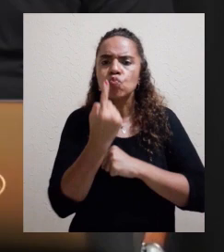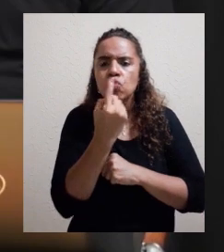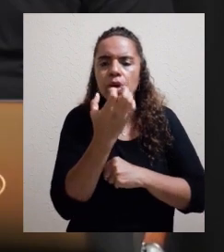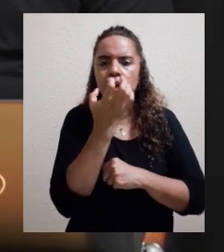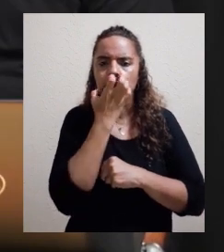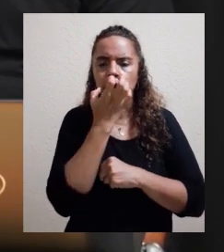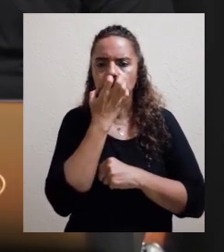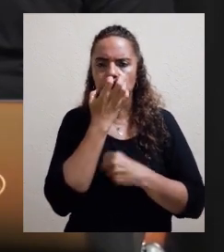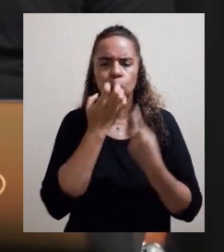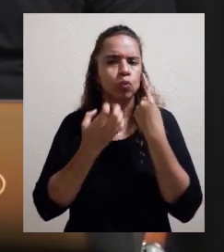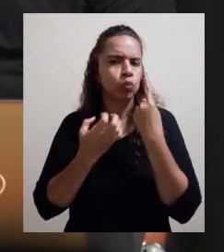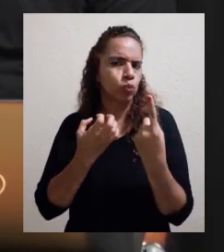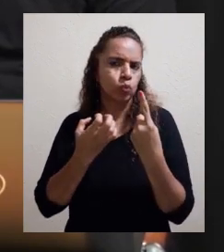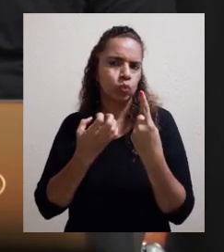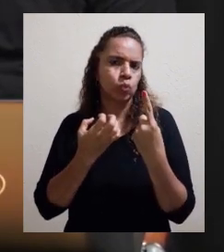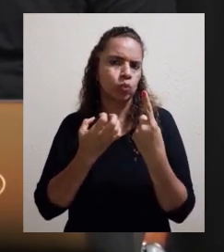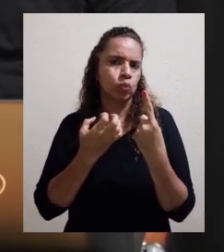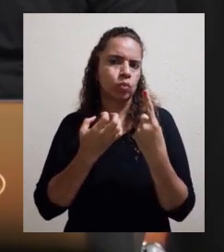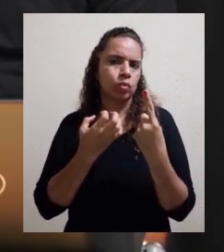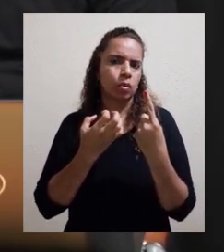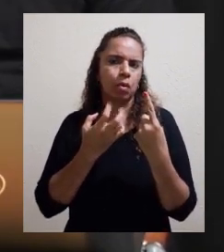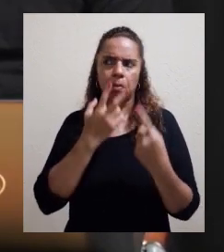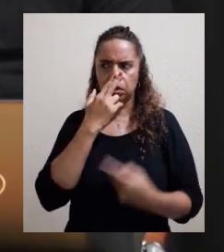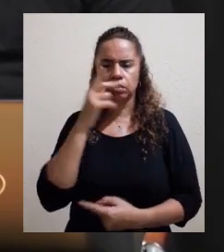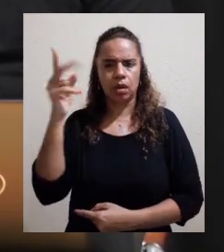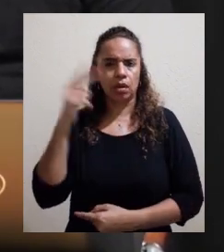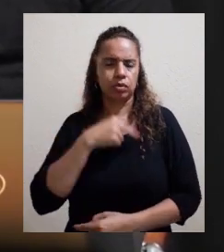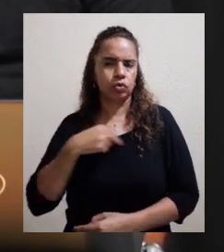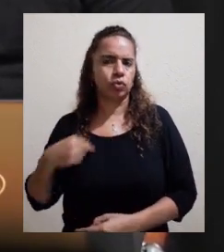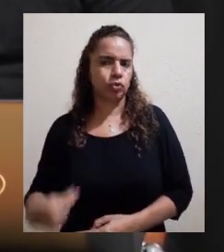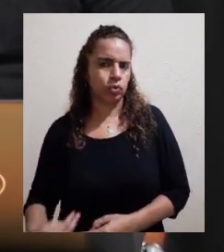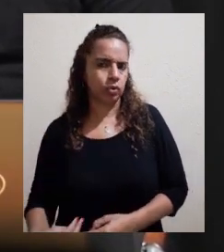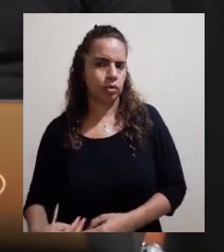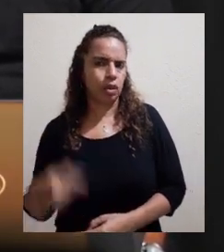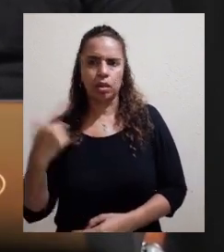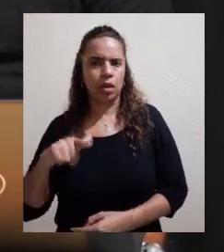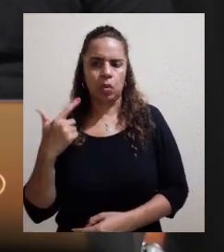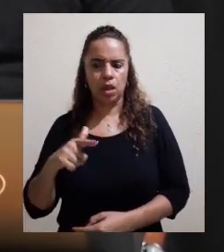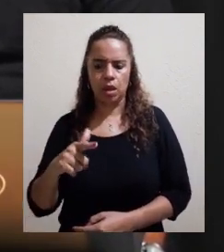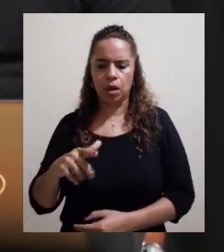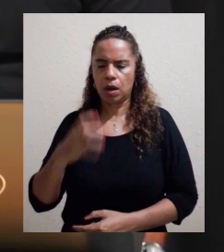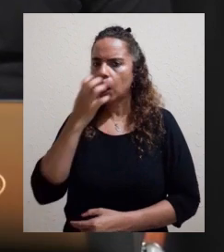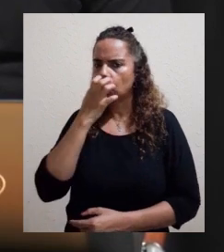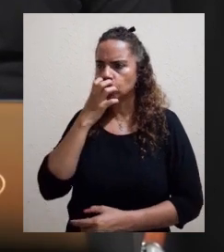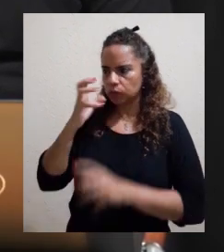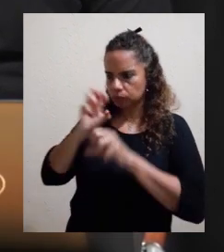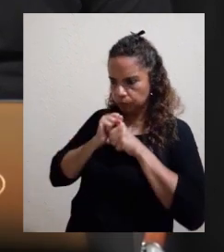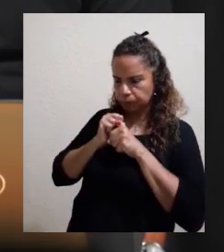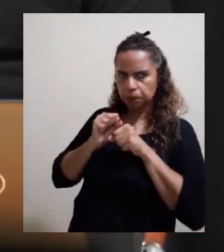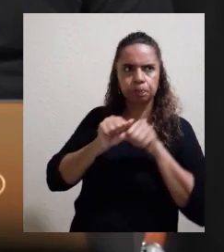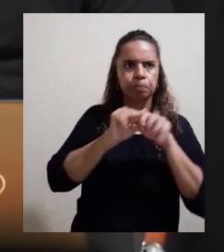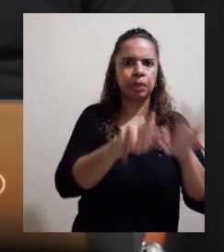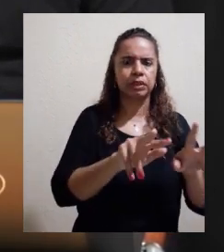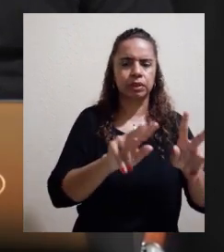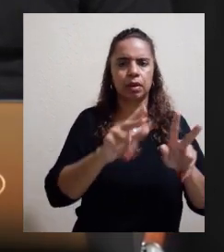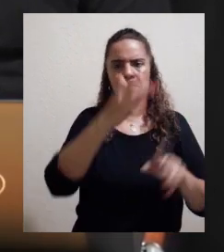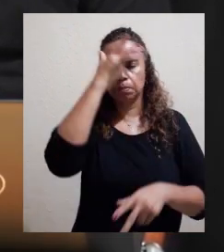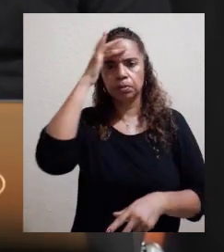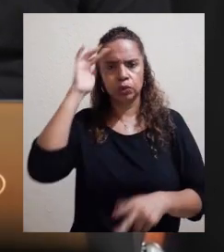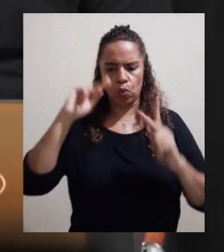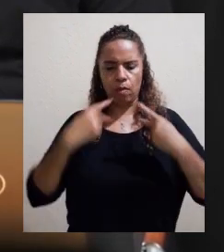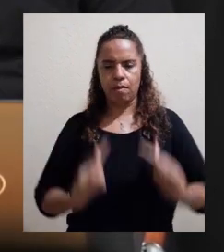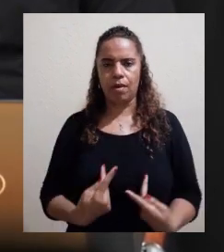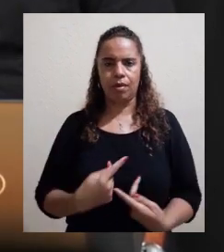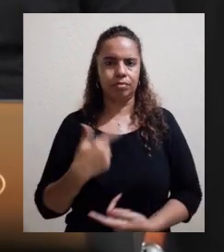mas o animal não tem, não sei onde foi, mas não tem potencial de passar o vírus para o ser humano.